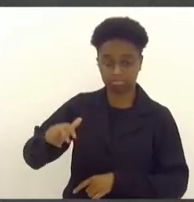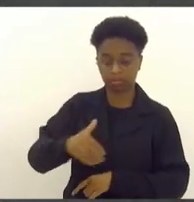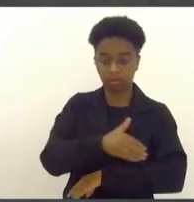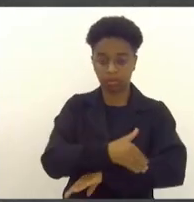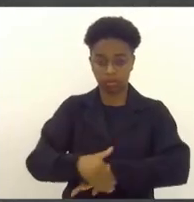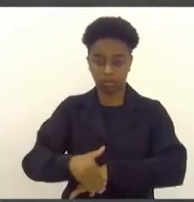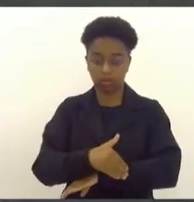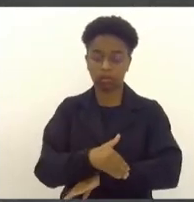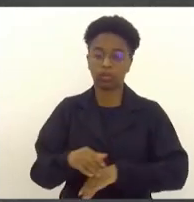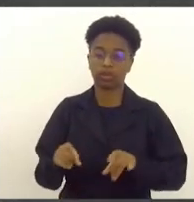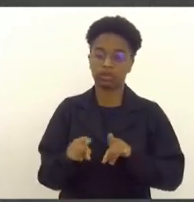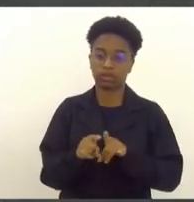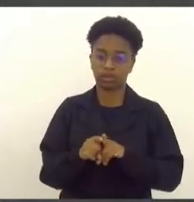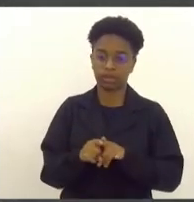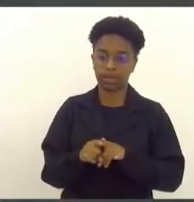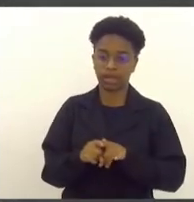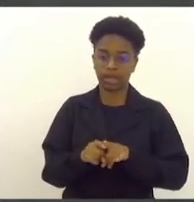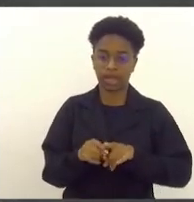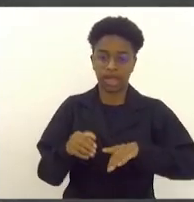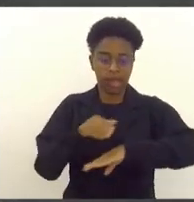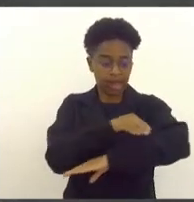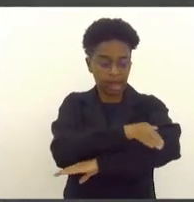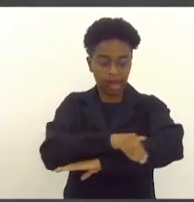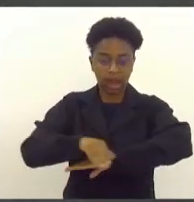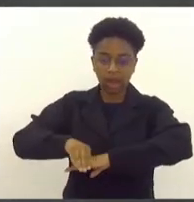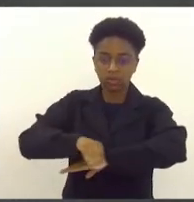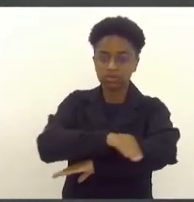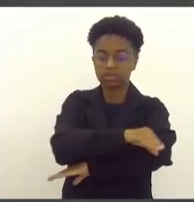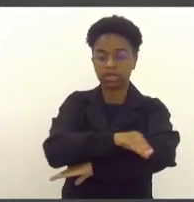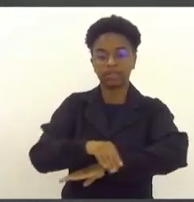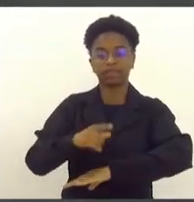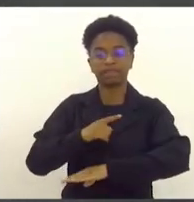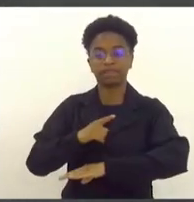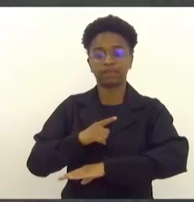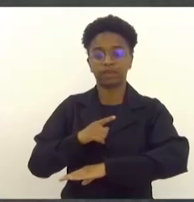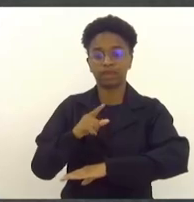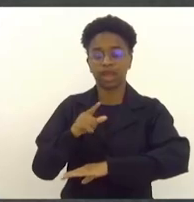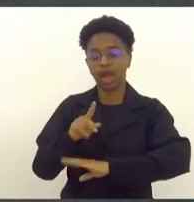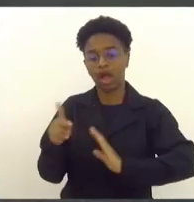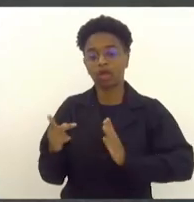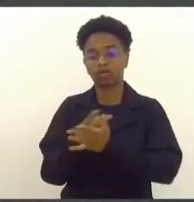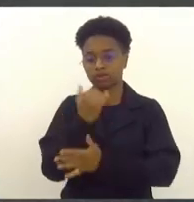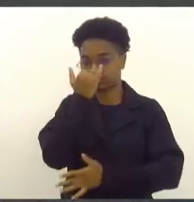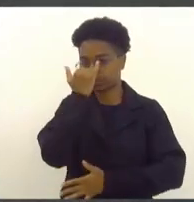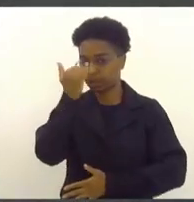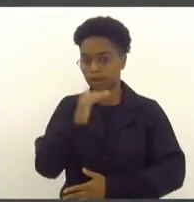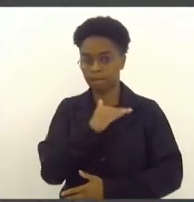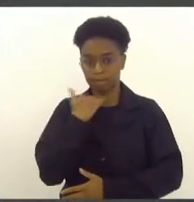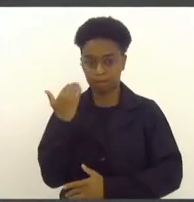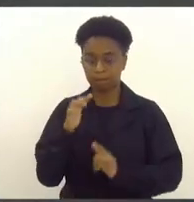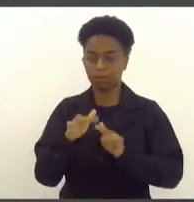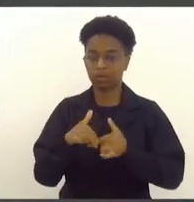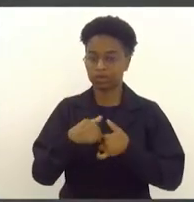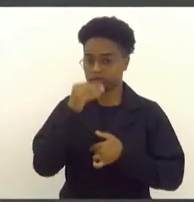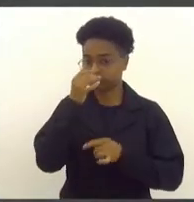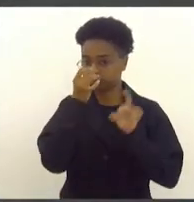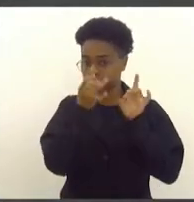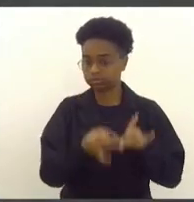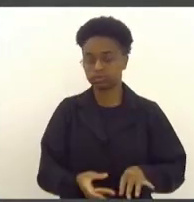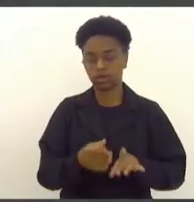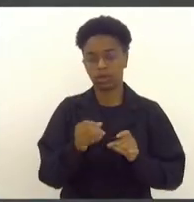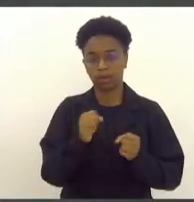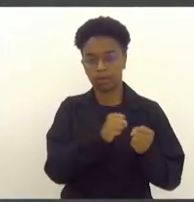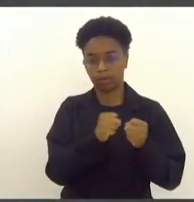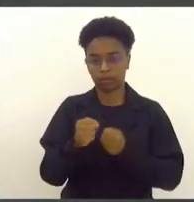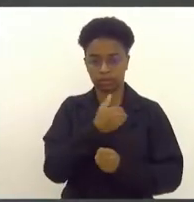trafegam pelas pelas calçadas Elas têm as suas vidas comprometidas diante do descaso E negligência do poder público